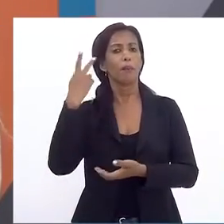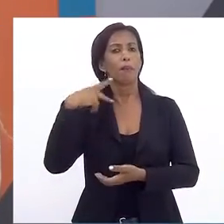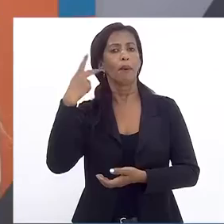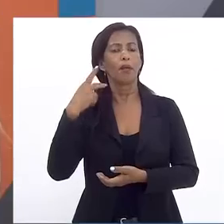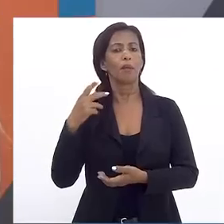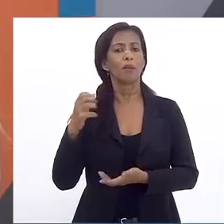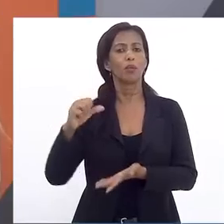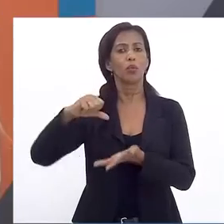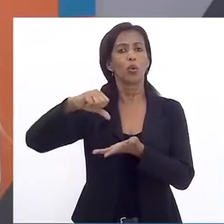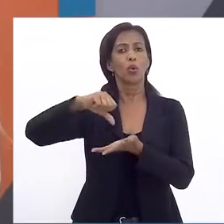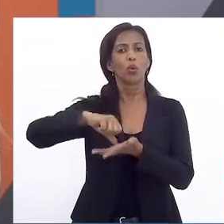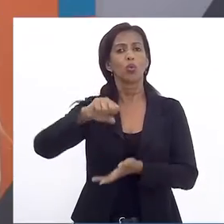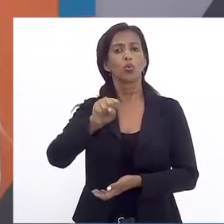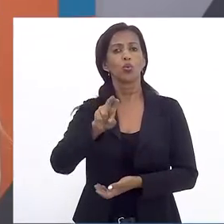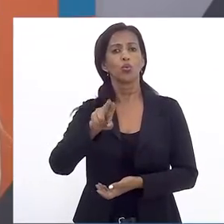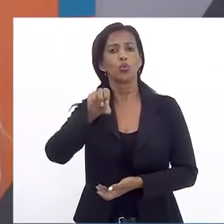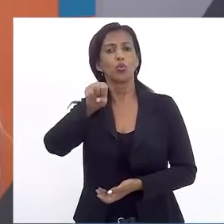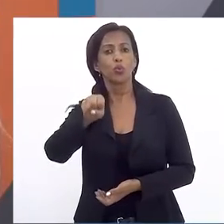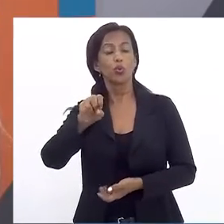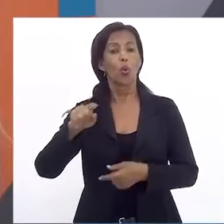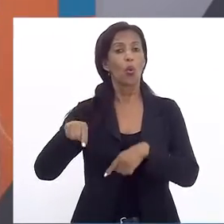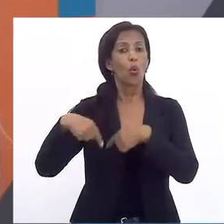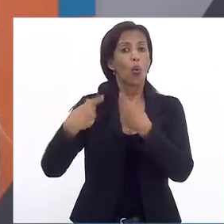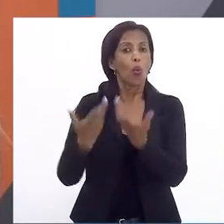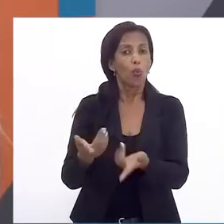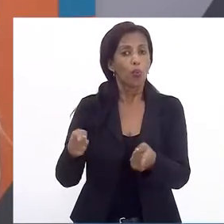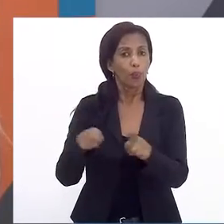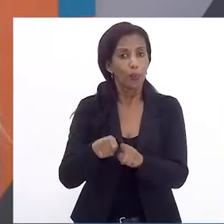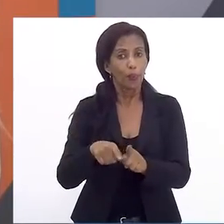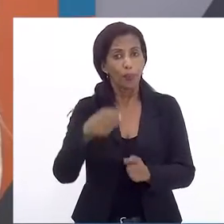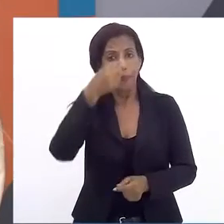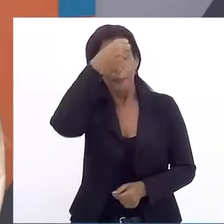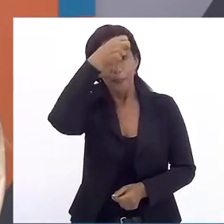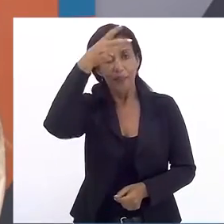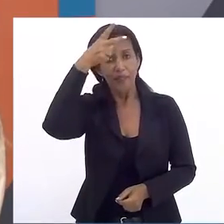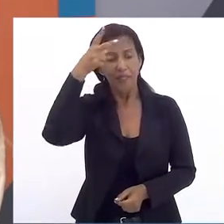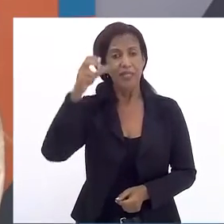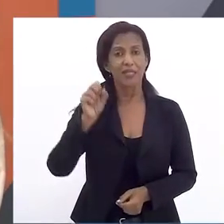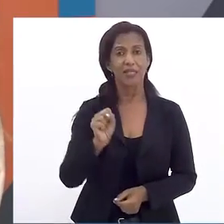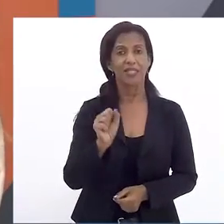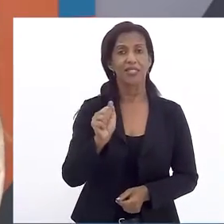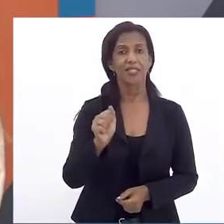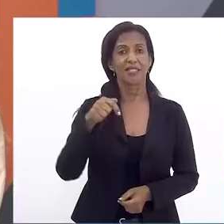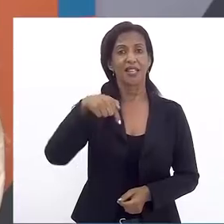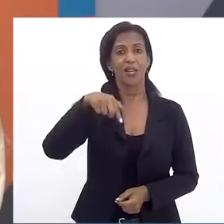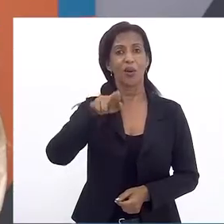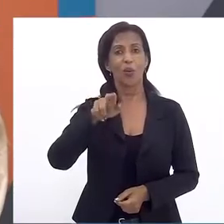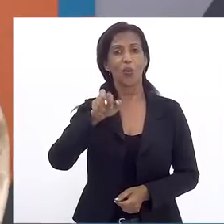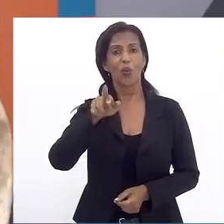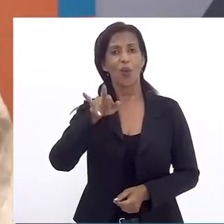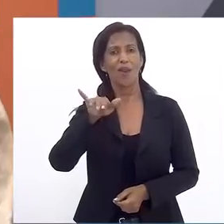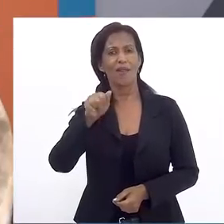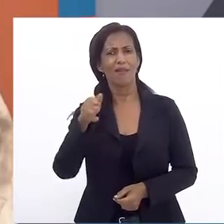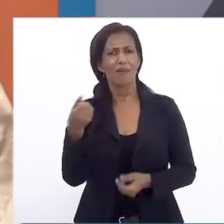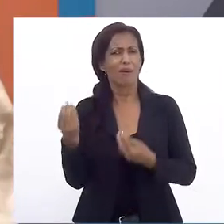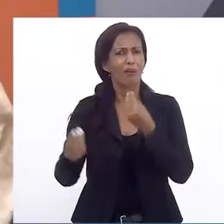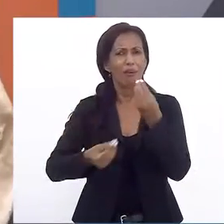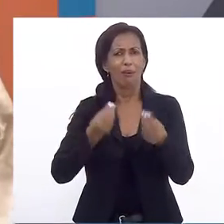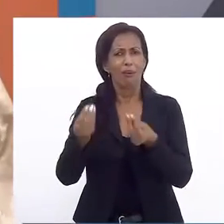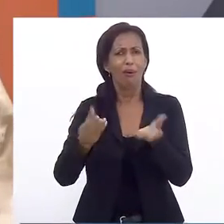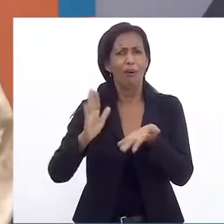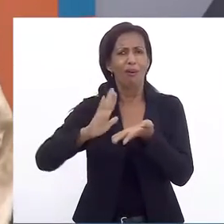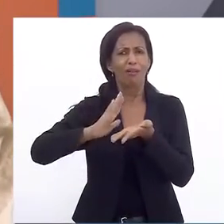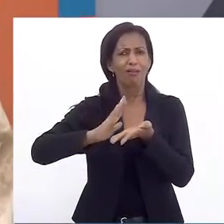membro das frentes parlamentares em defesa do Sistema Único da Assistência Social, ou ainda porque a senhora foi prefeita de Saquarema. Qual foi